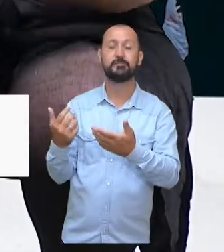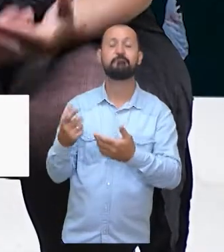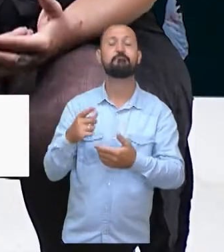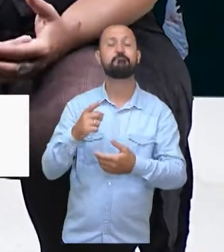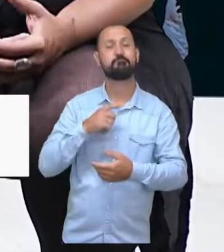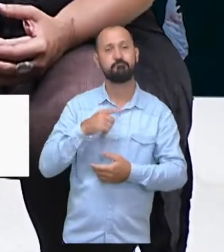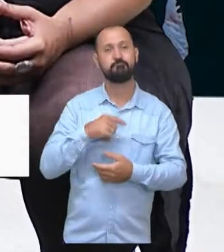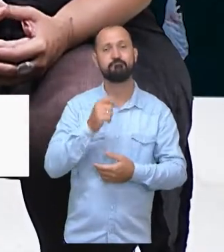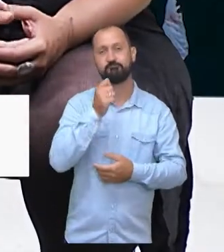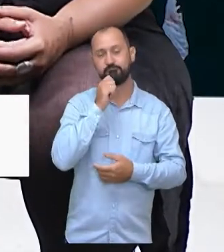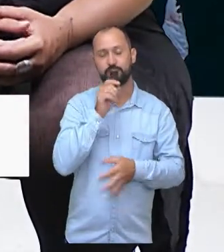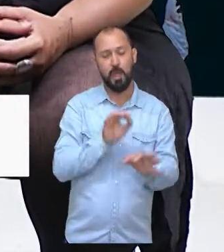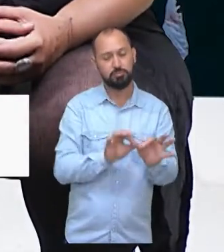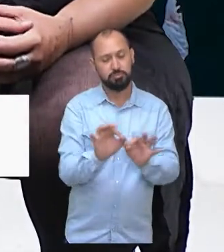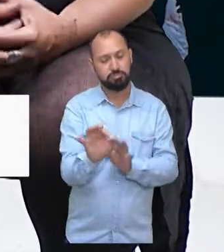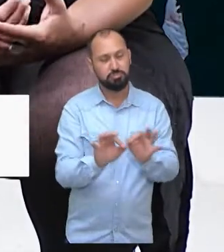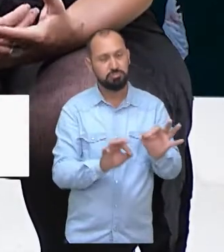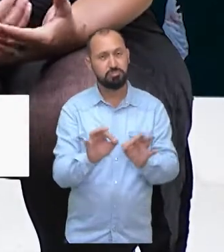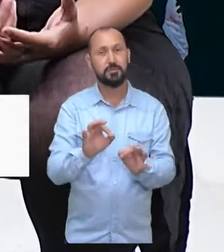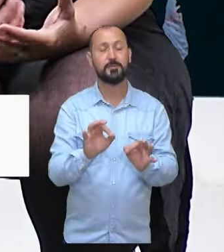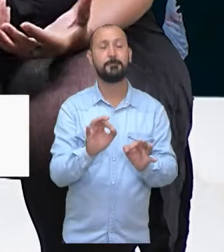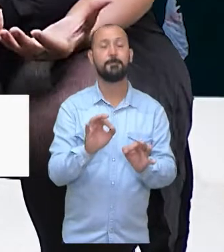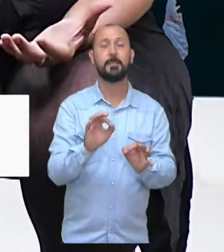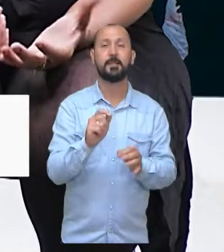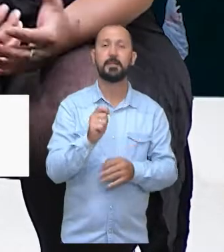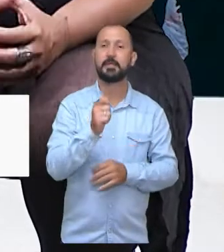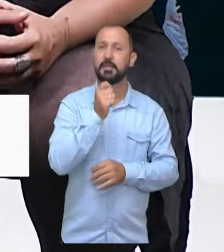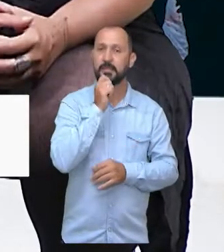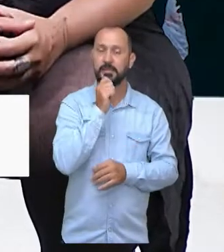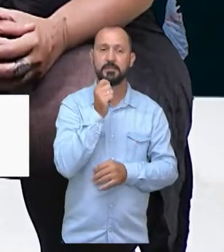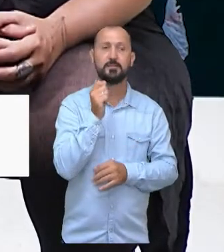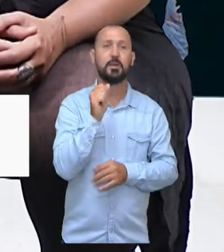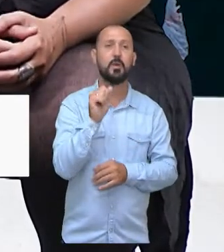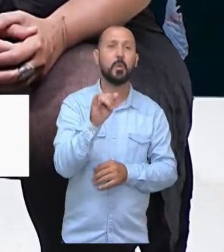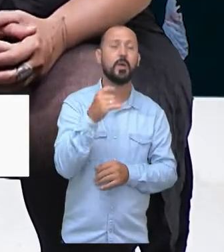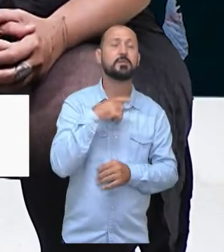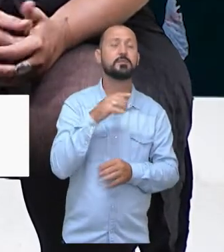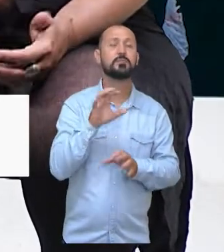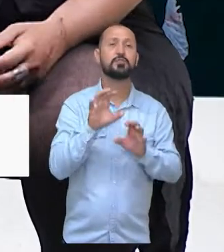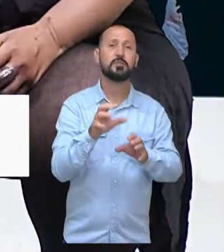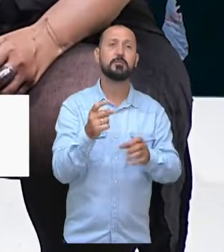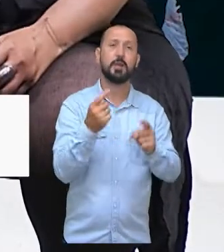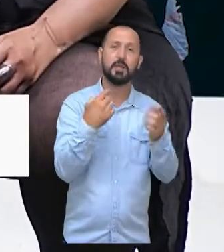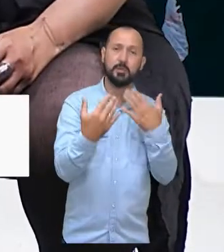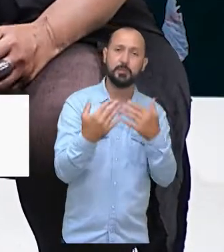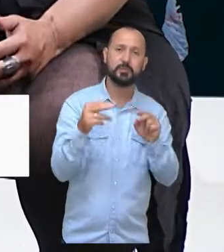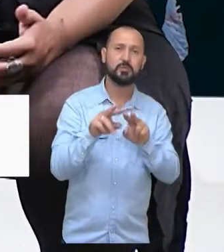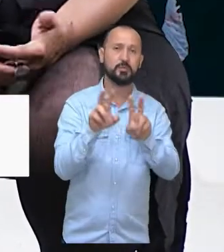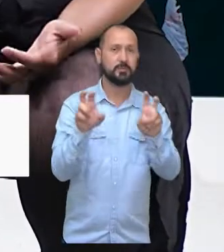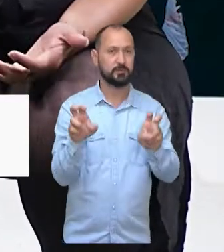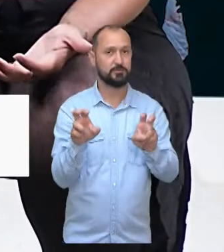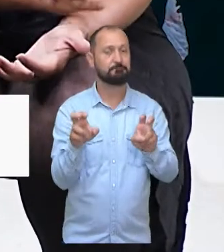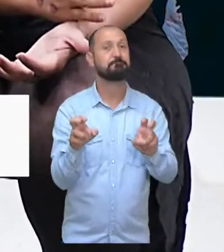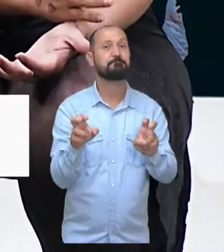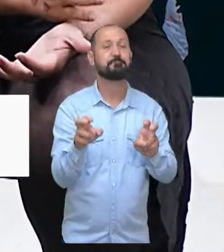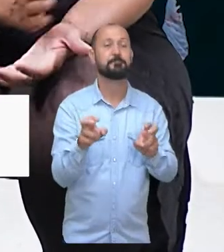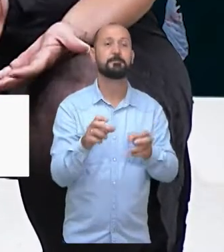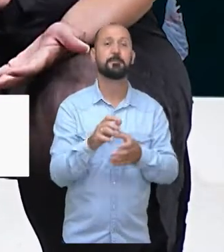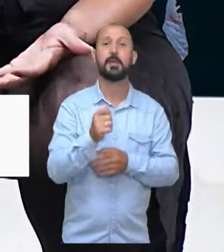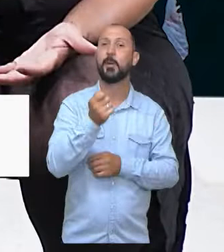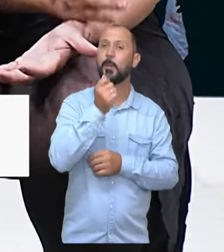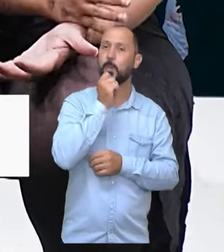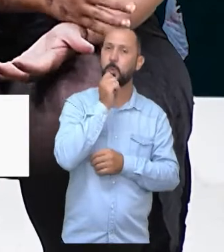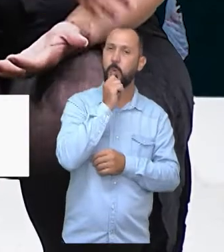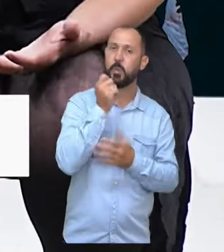construído, a gente ainda está alcançando ali formas para debater sobre o assunto, né? A gente ainda está